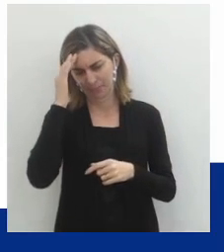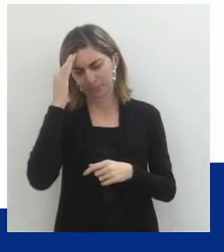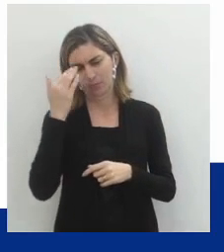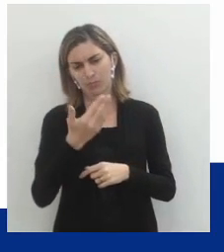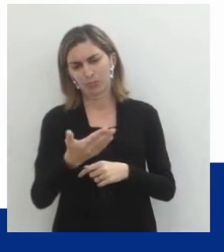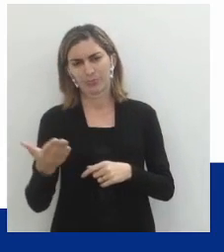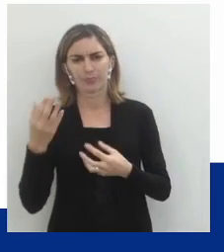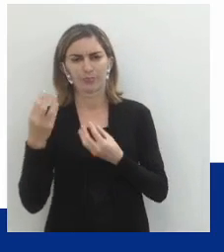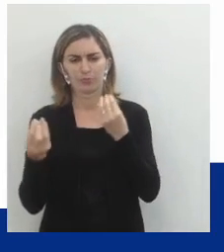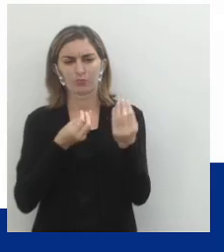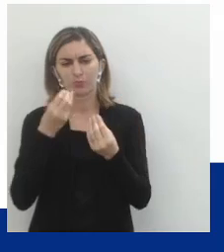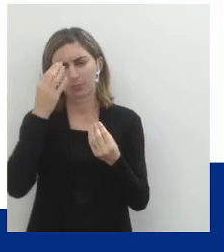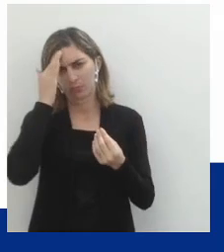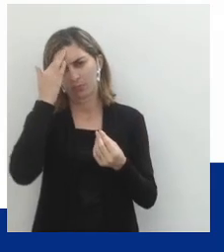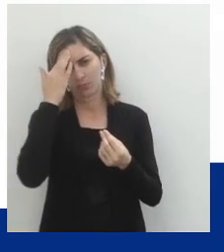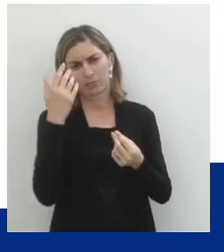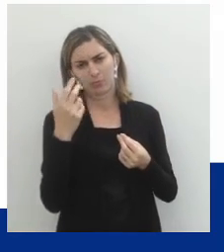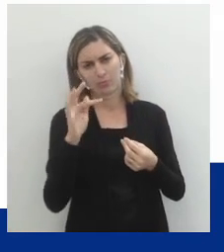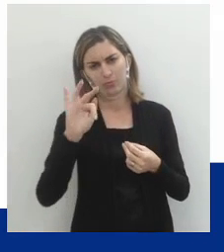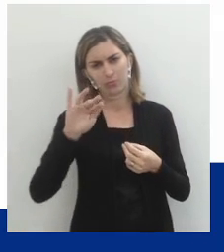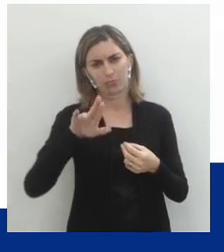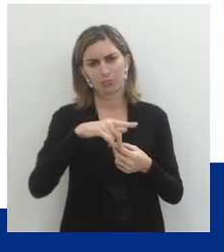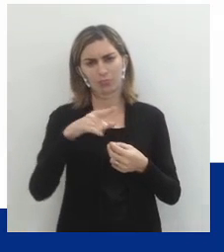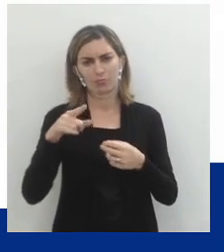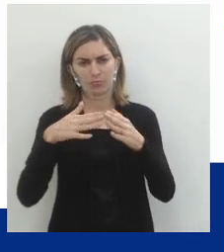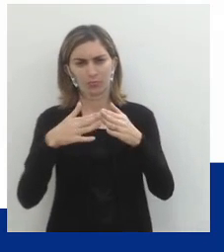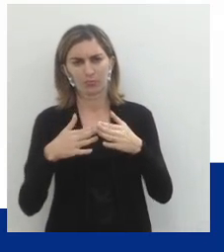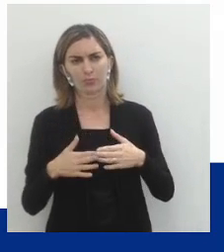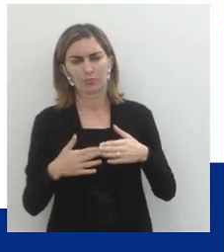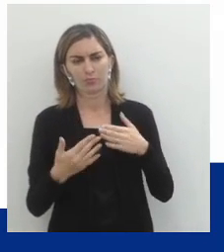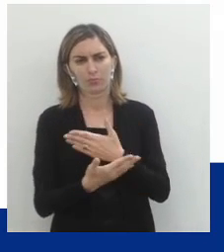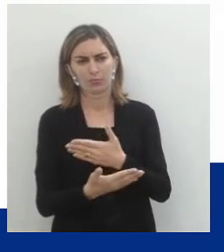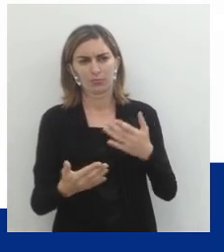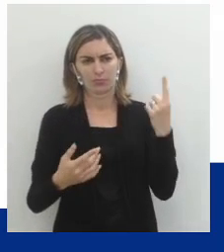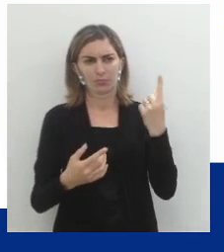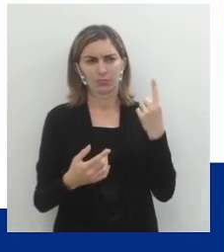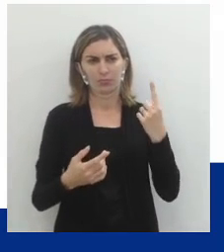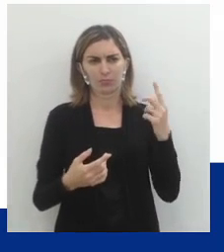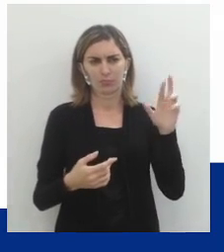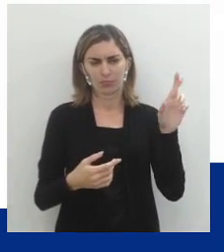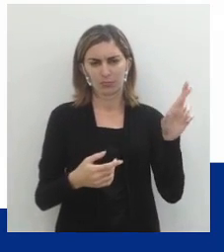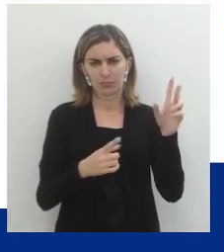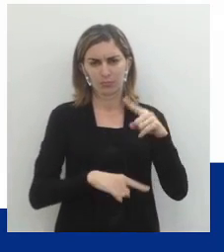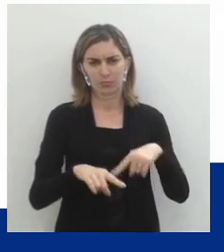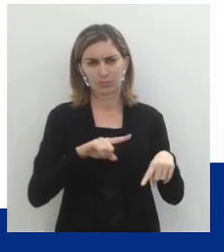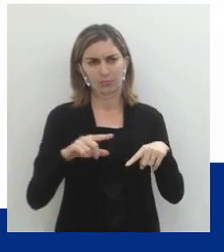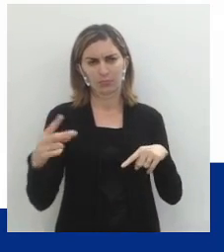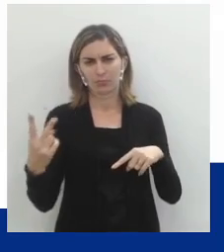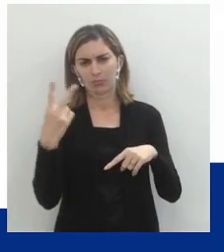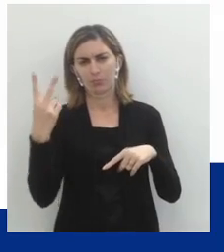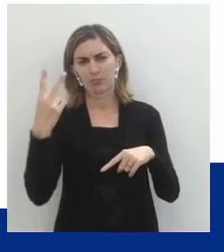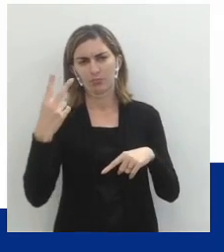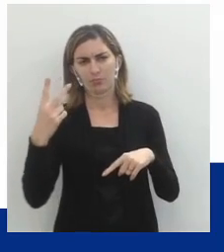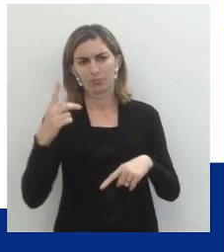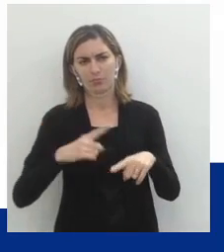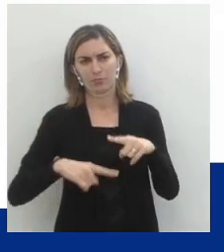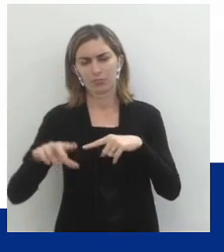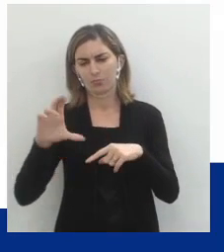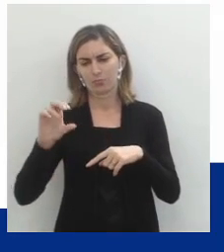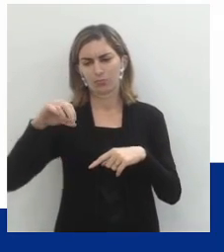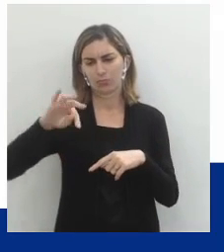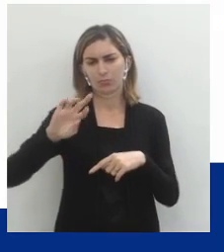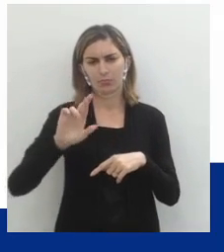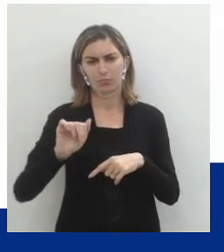uma maneira de compreender o que a função está pedindo, tá bom? Então, o primeiro R tem a ver com domínio, o segundo R tem a ver com contradomínio,